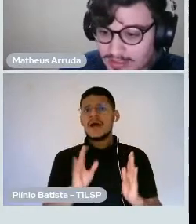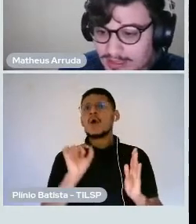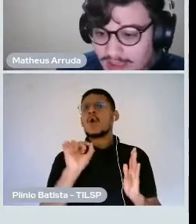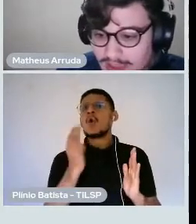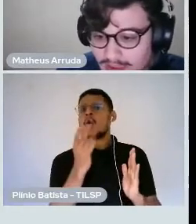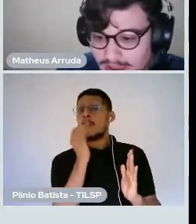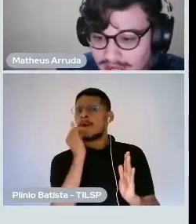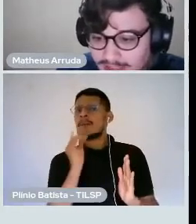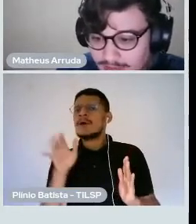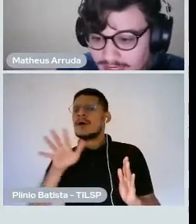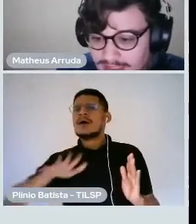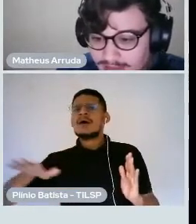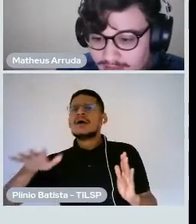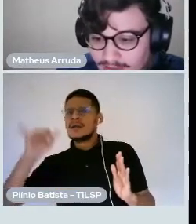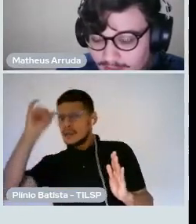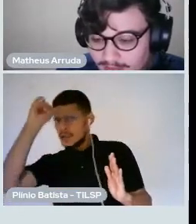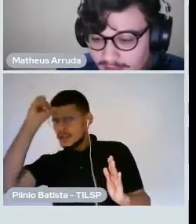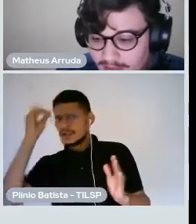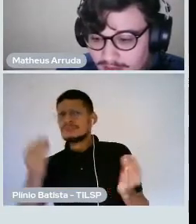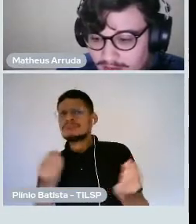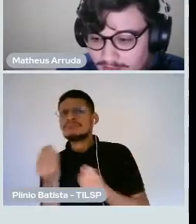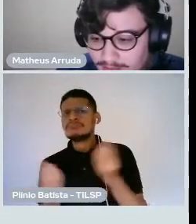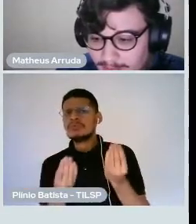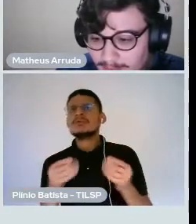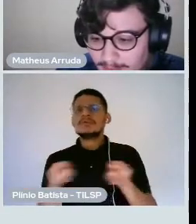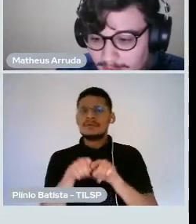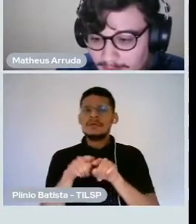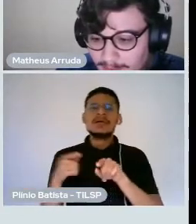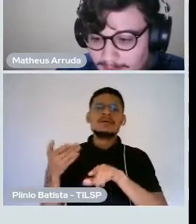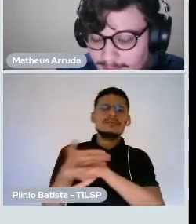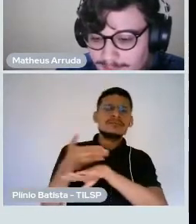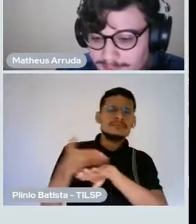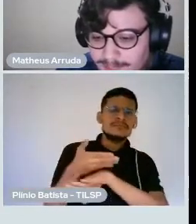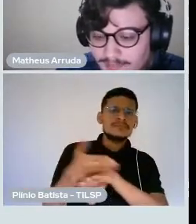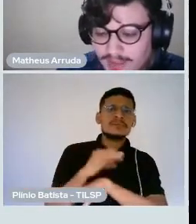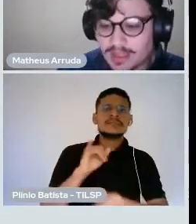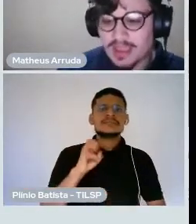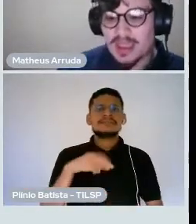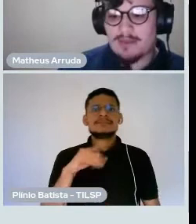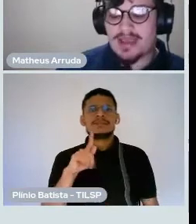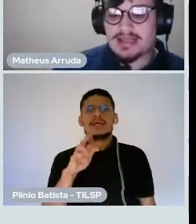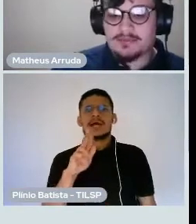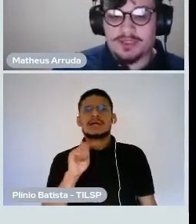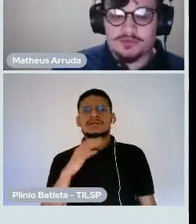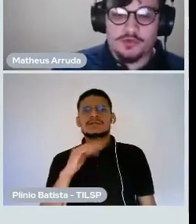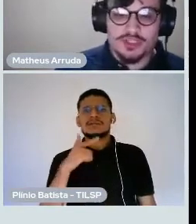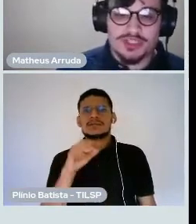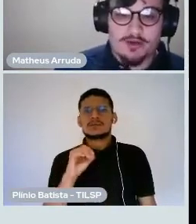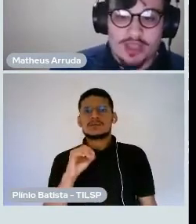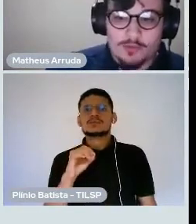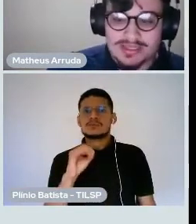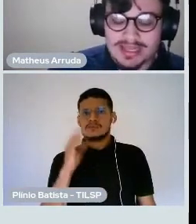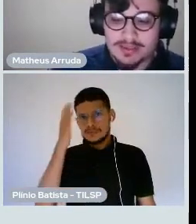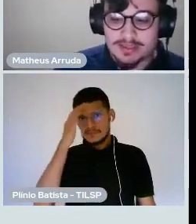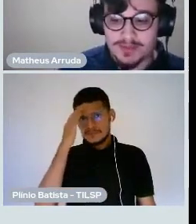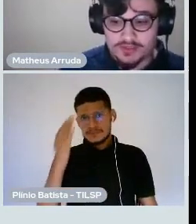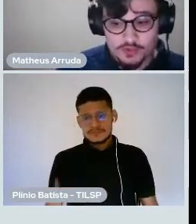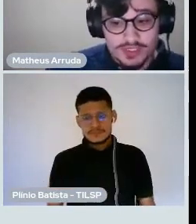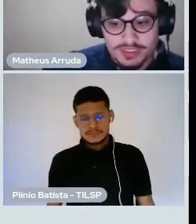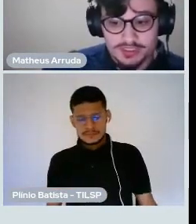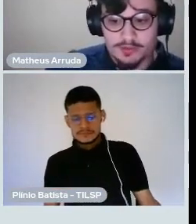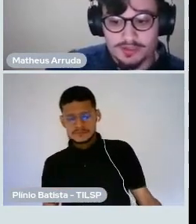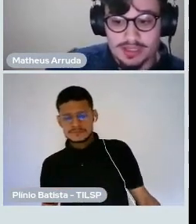Brenda? A questão de imigração também é a migração dentro do contexto da quantidade